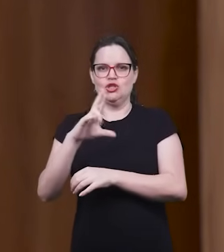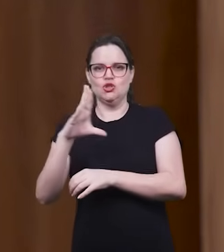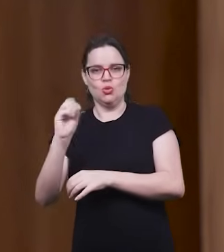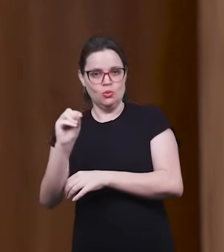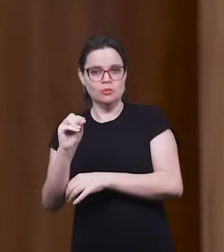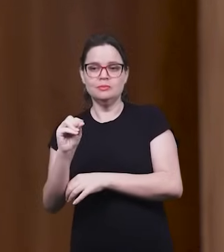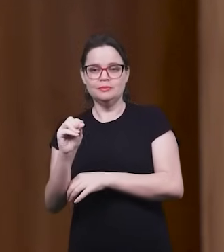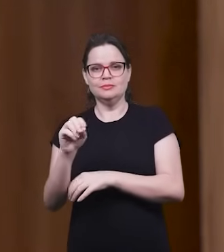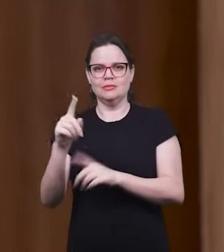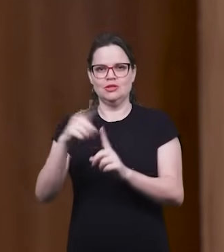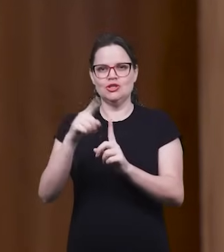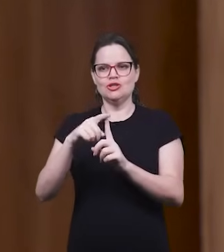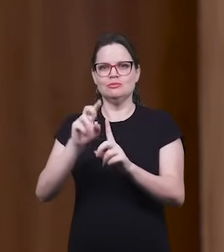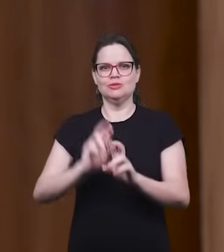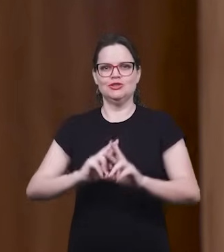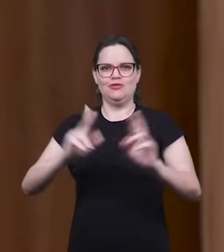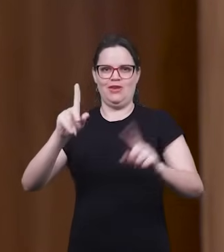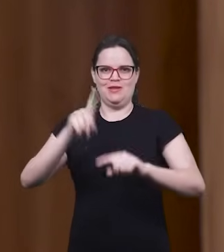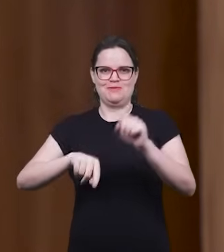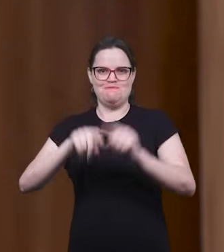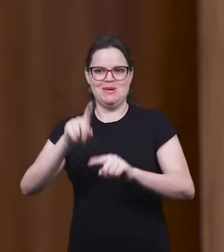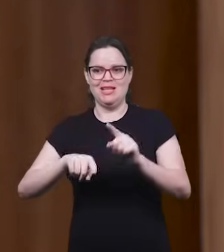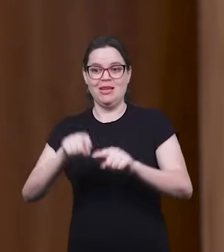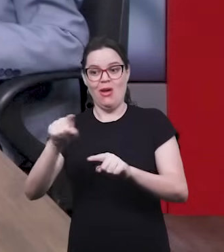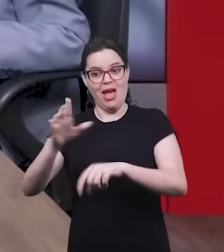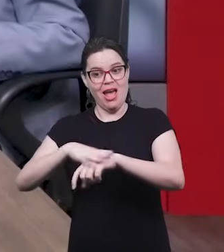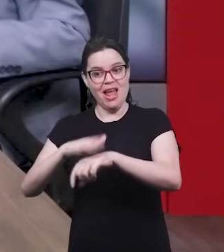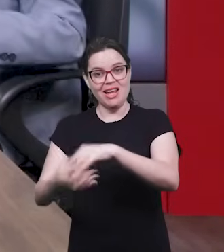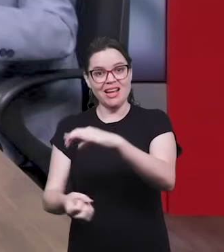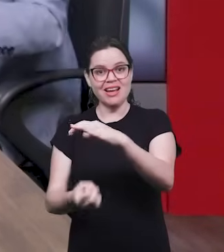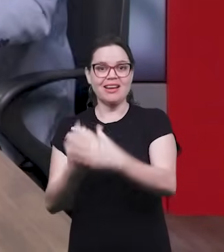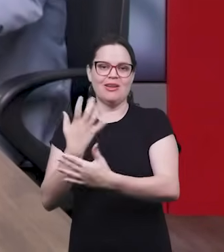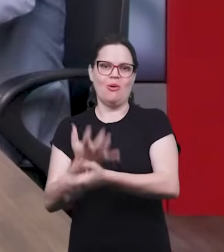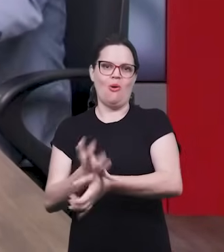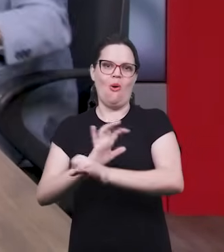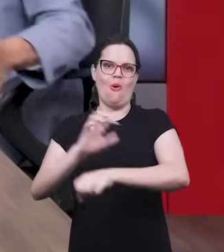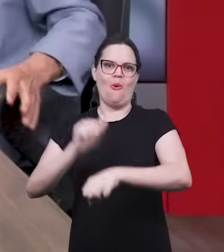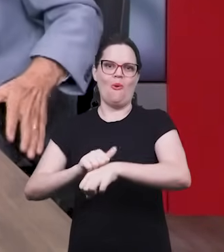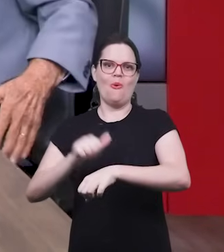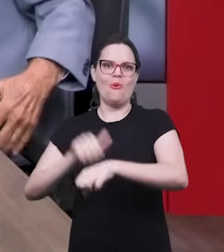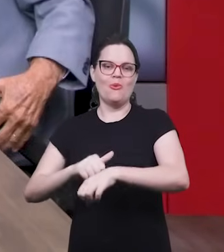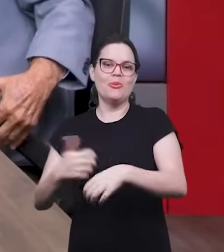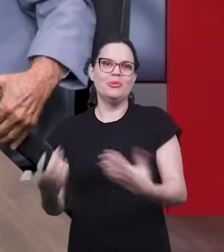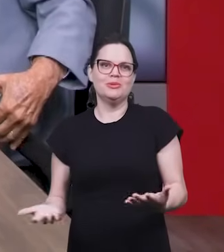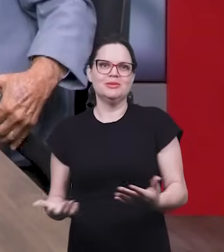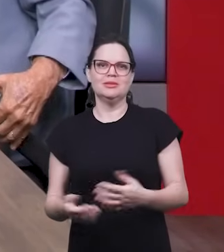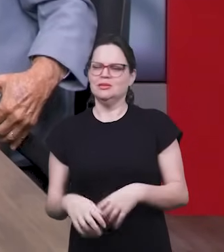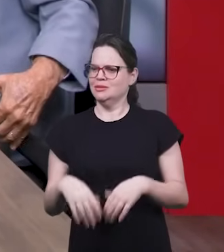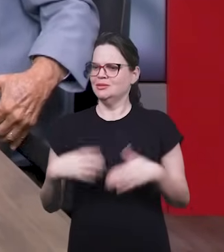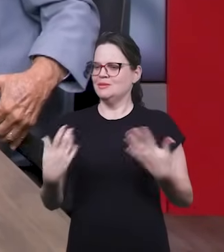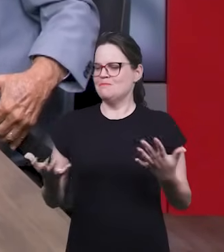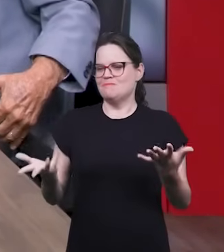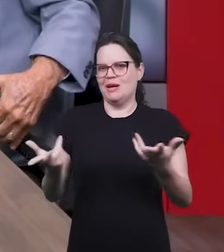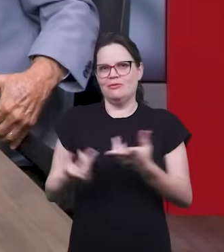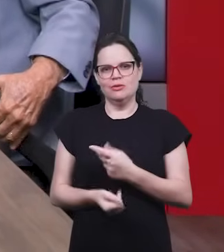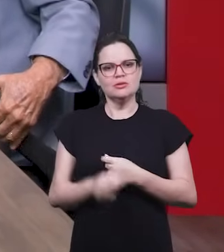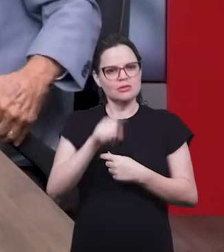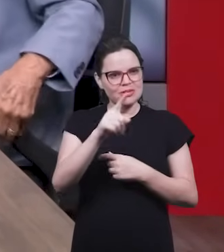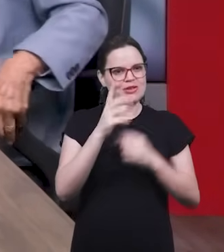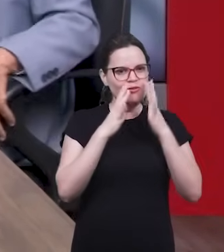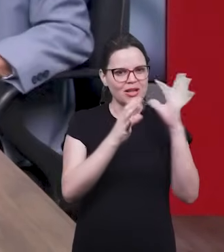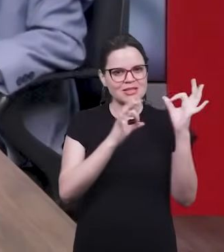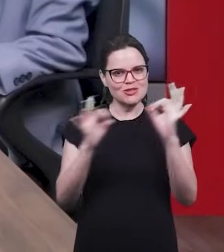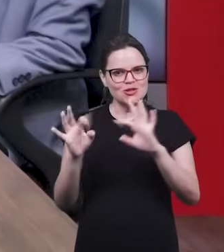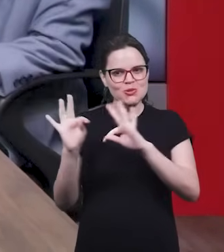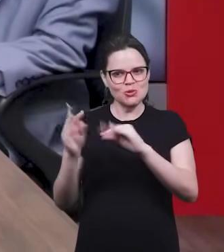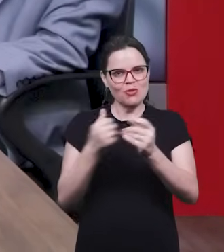filho ficou, não sei o que... Mas foi acompanhando o senhor, né, pastor? Todos os diferentes tipos de implante.